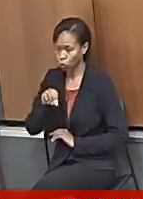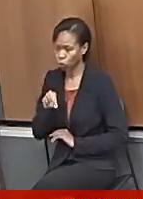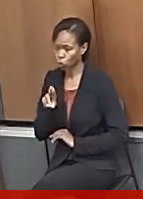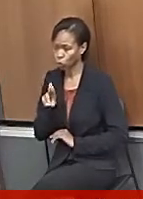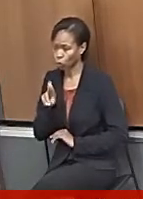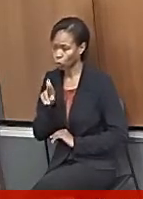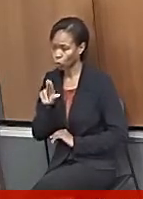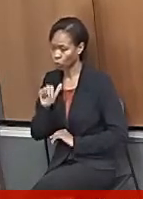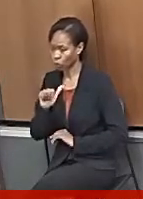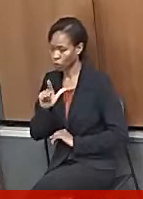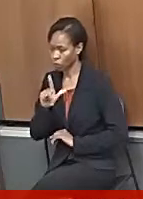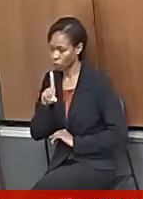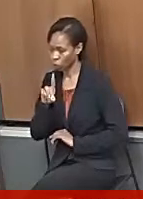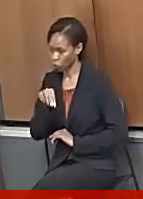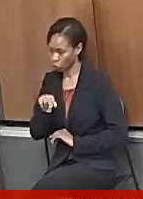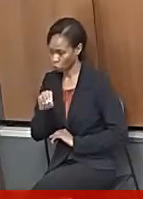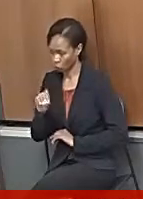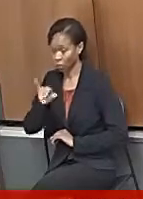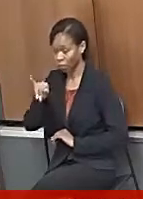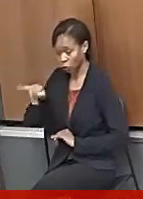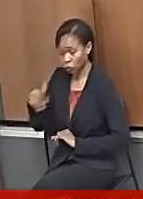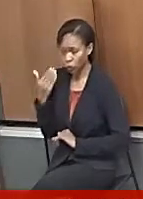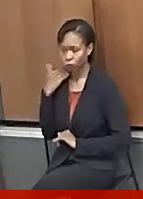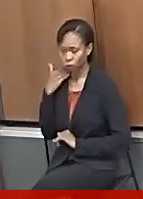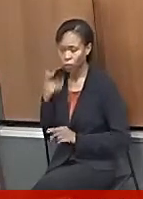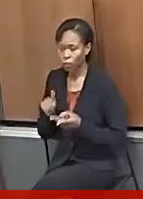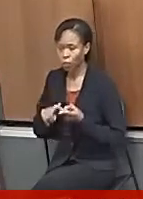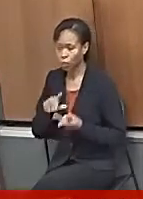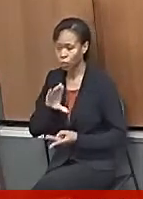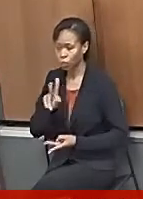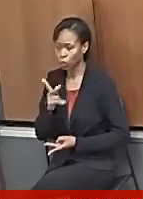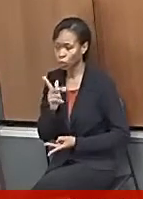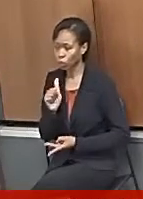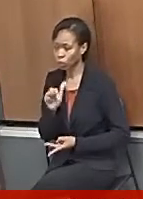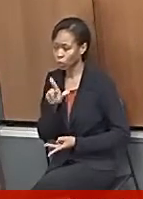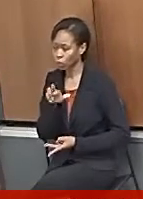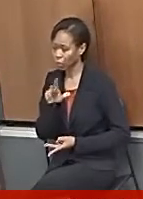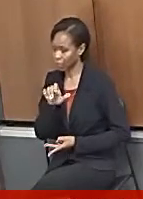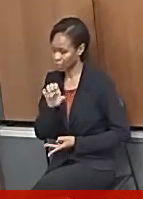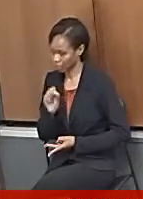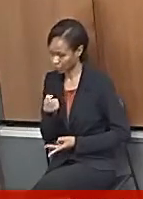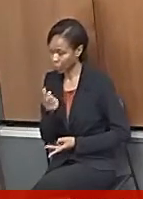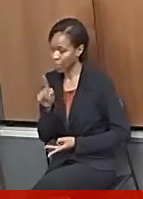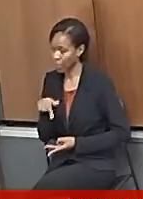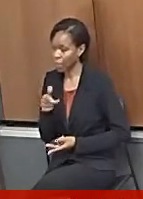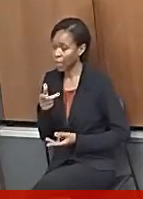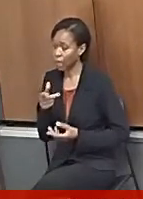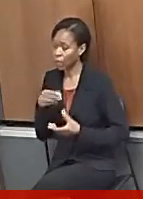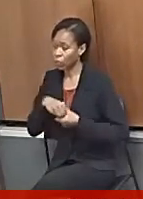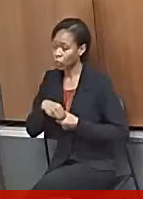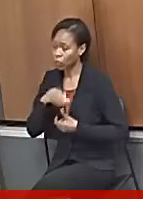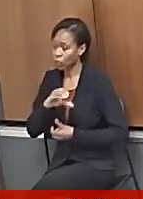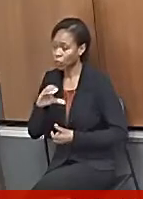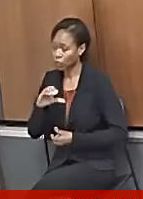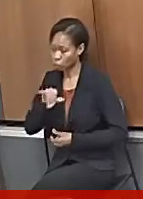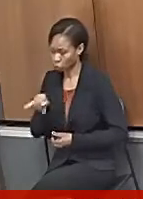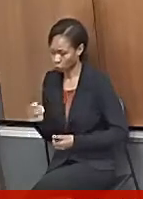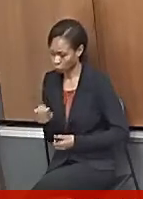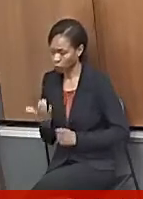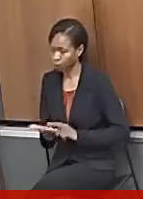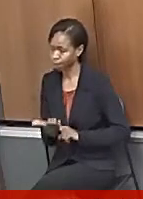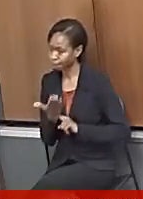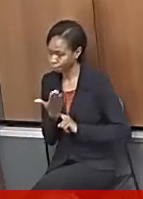de fora e o deputado charles que faz parte da ccj ele nos ajudou no encaminhamento